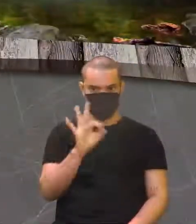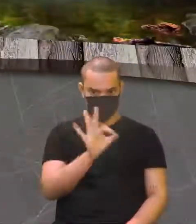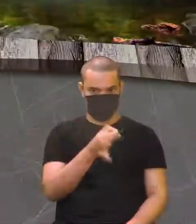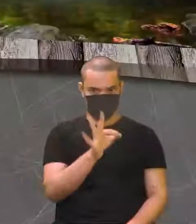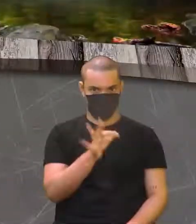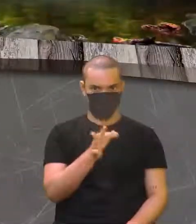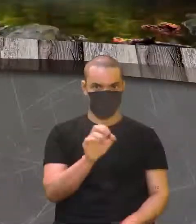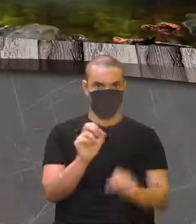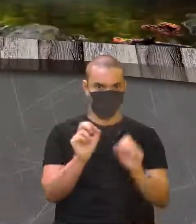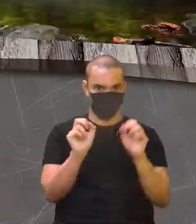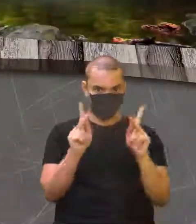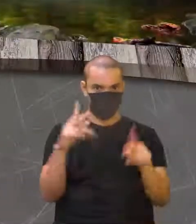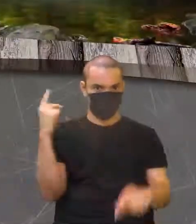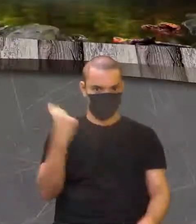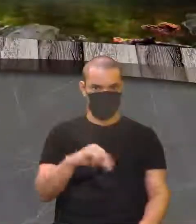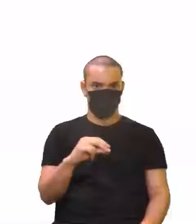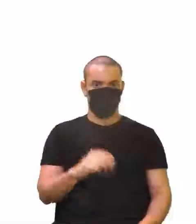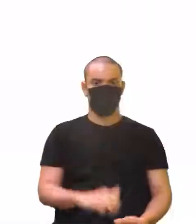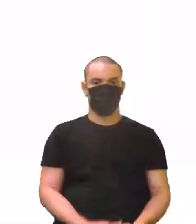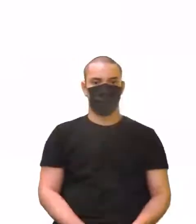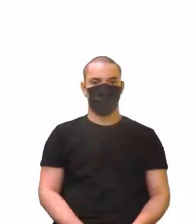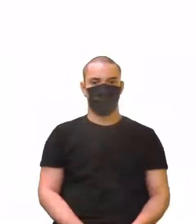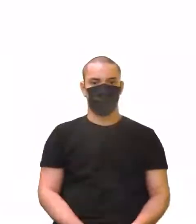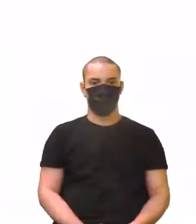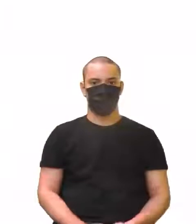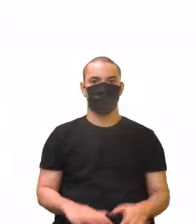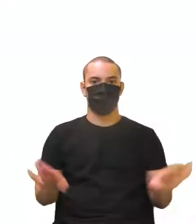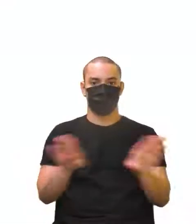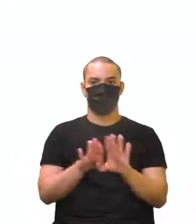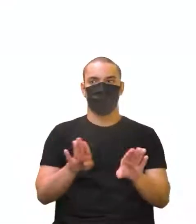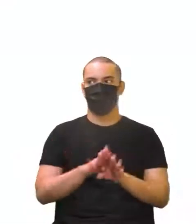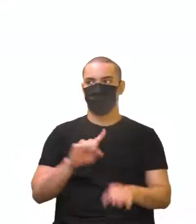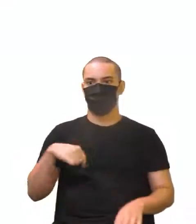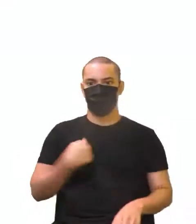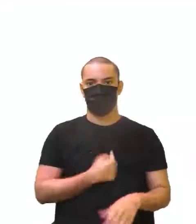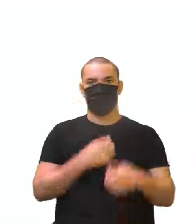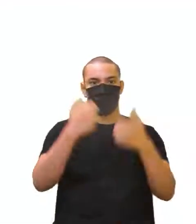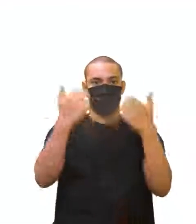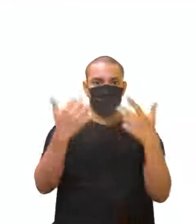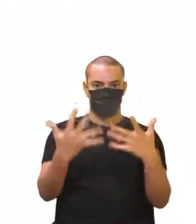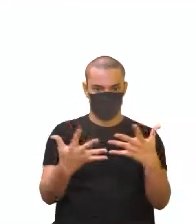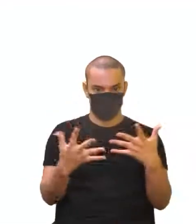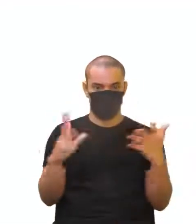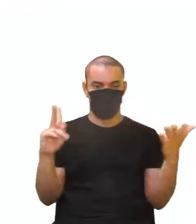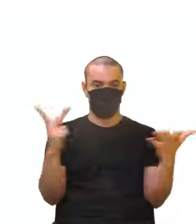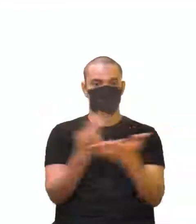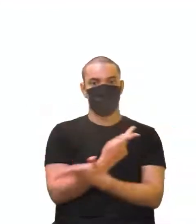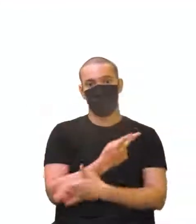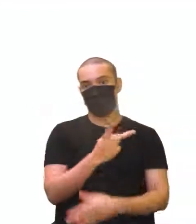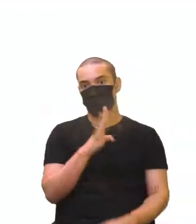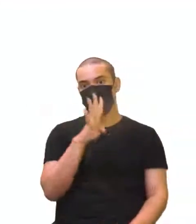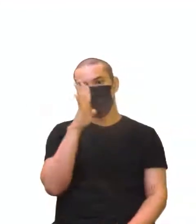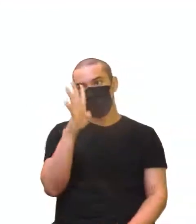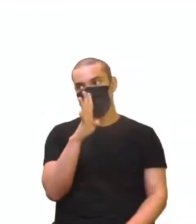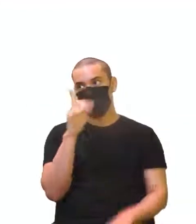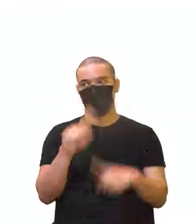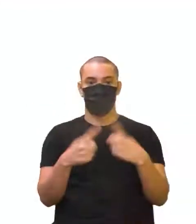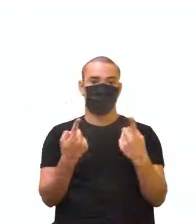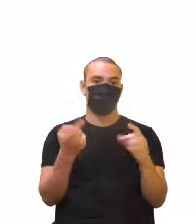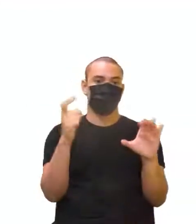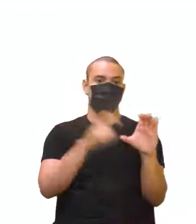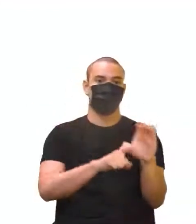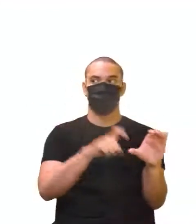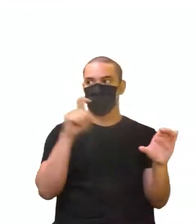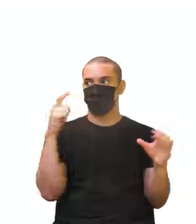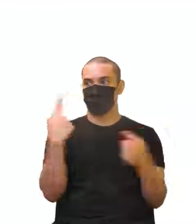bom? Ok. Vamos lá, pode jogar na tela. Os eventos independentes, a gente está falando de eventos aleatórios, e esses eventos são independentes, porque